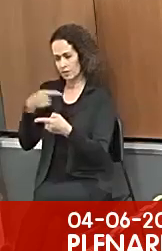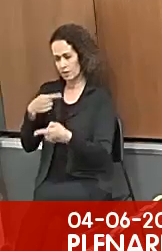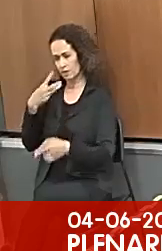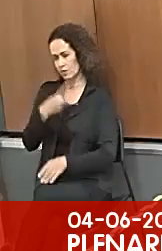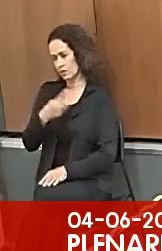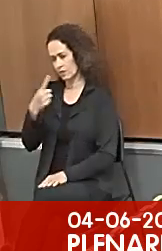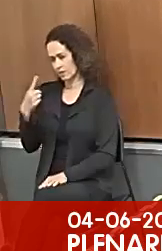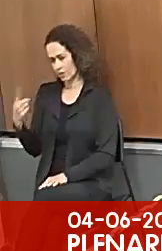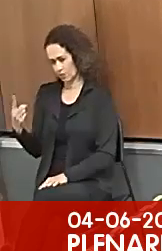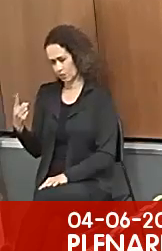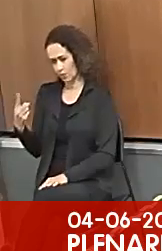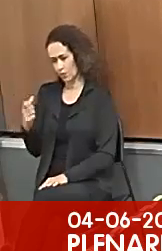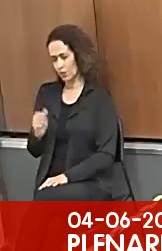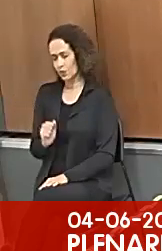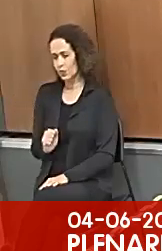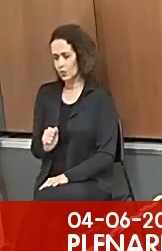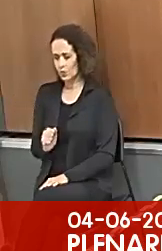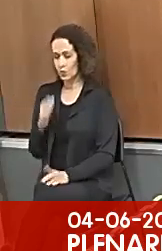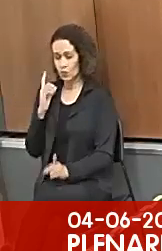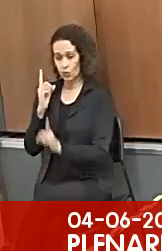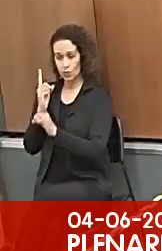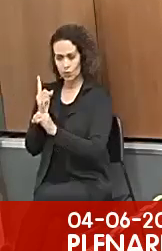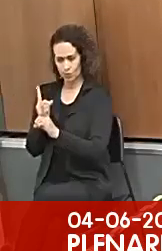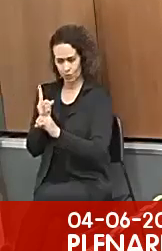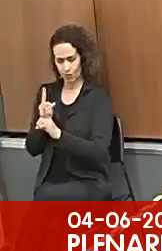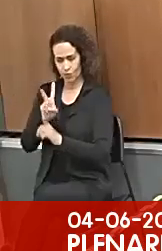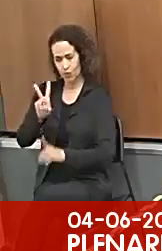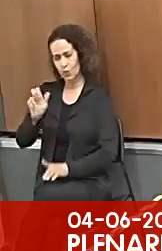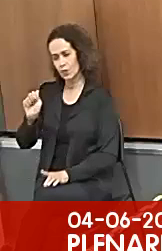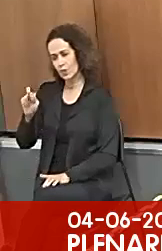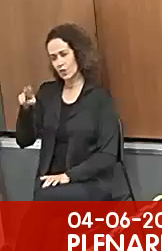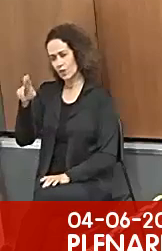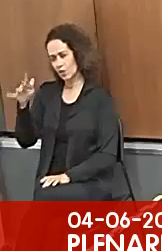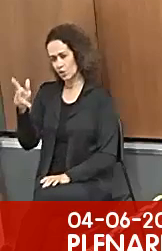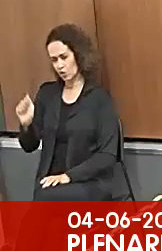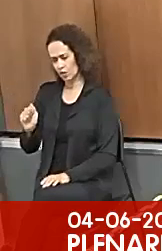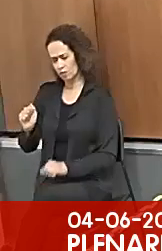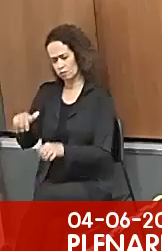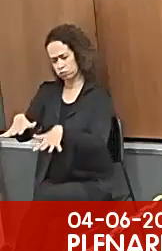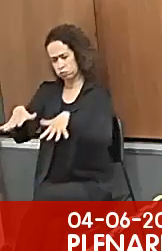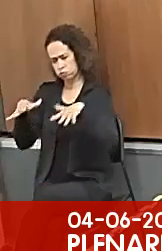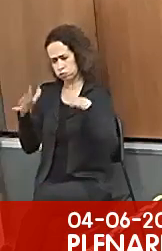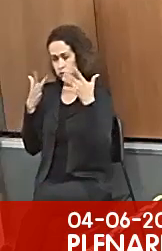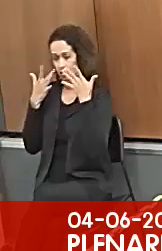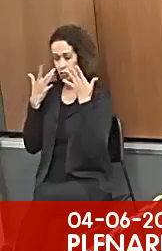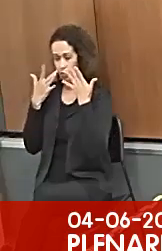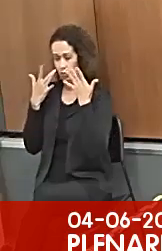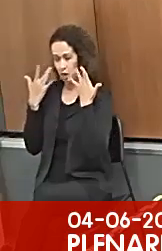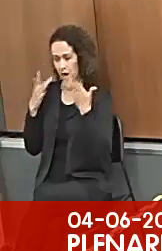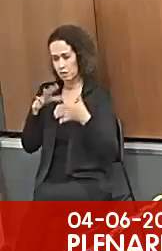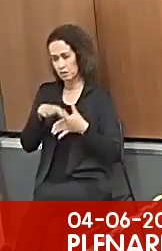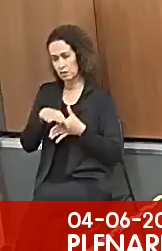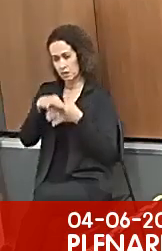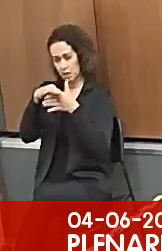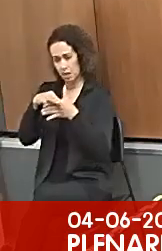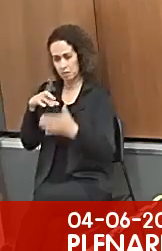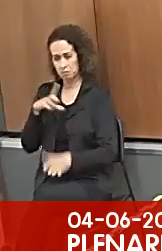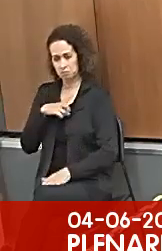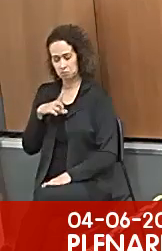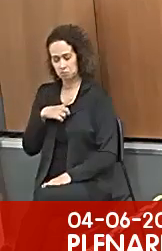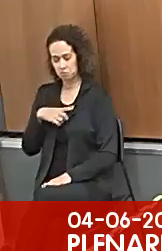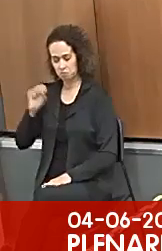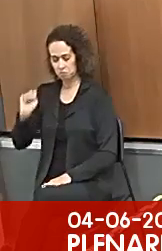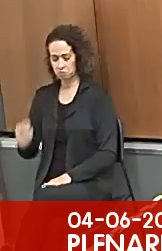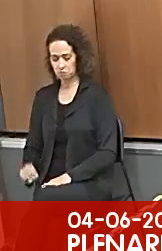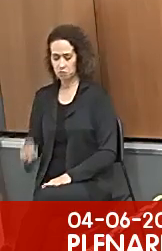31, onde reuniram no Teatro de Varginha grandes lideranças do Executivo da região sul de